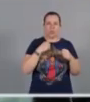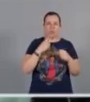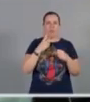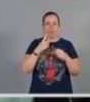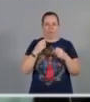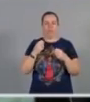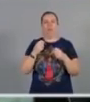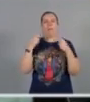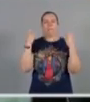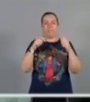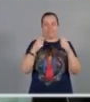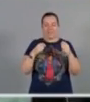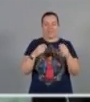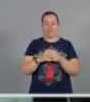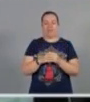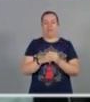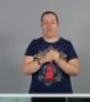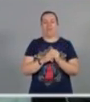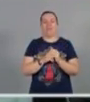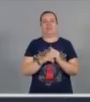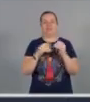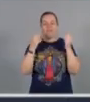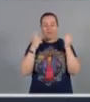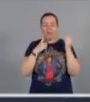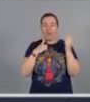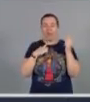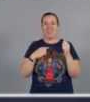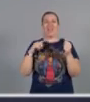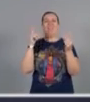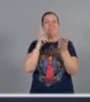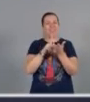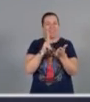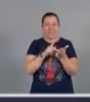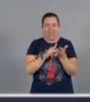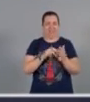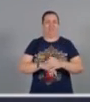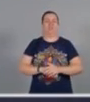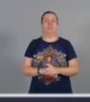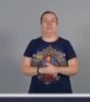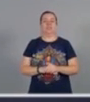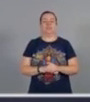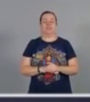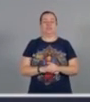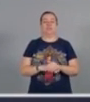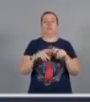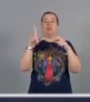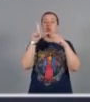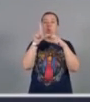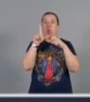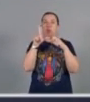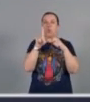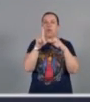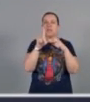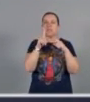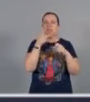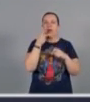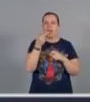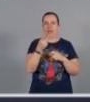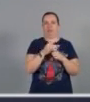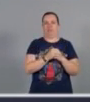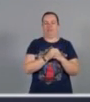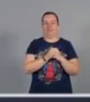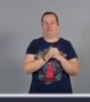ardente ir lá vem o padre com psiquiatria com motivacional a é Lucas Capítulo 24 e feliz